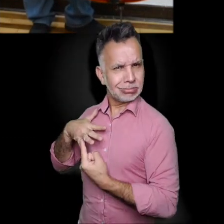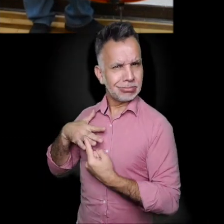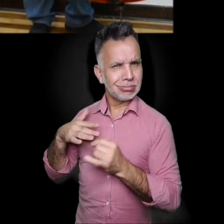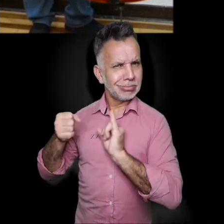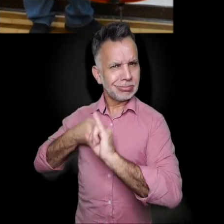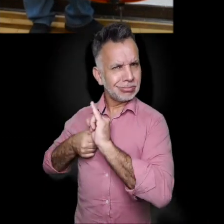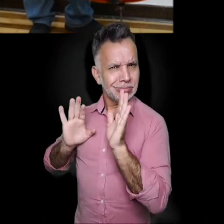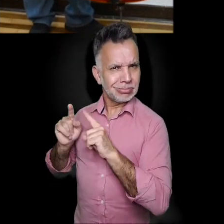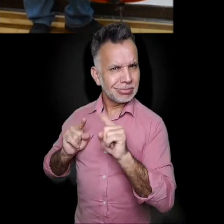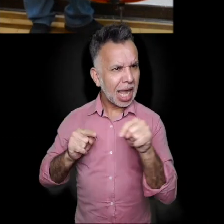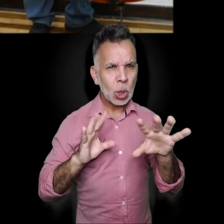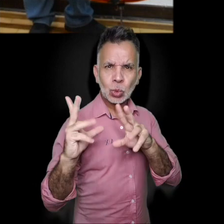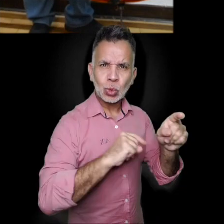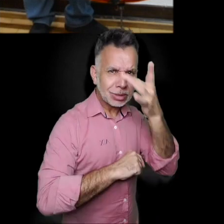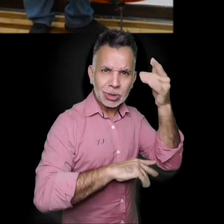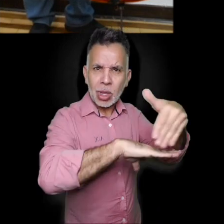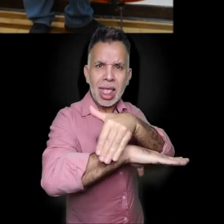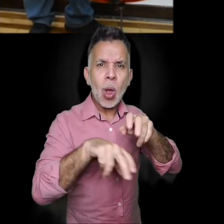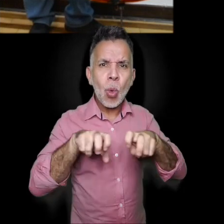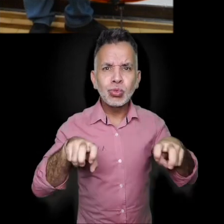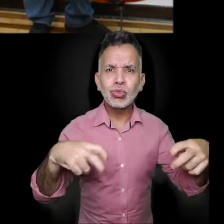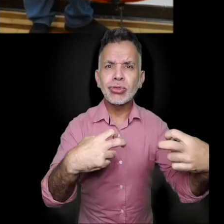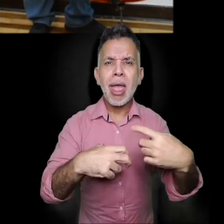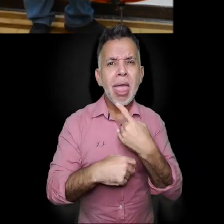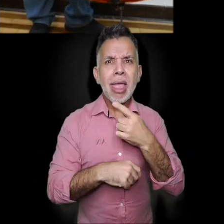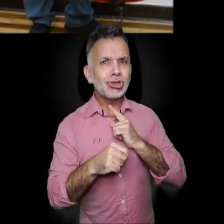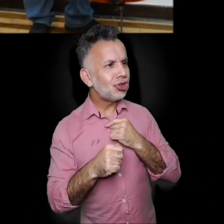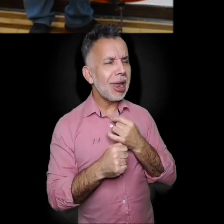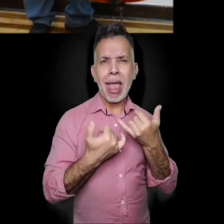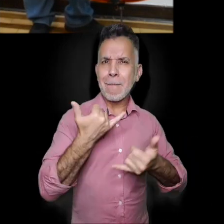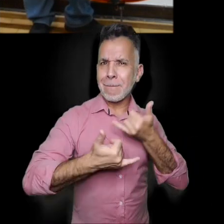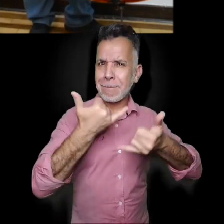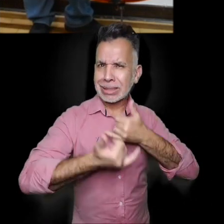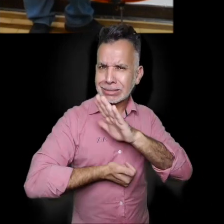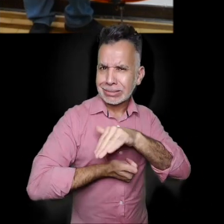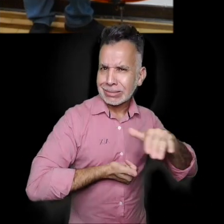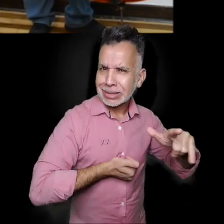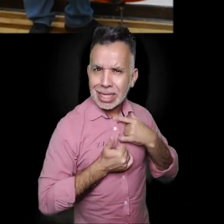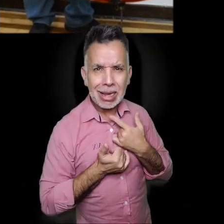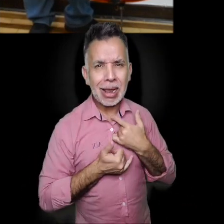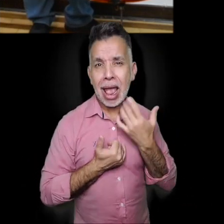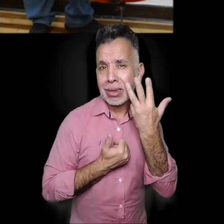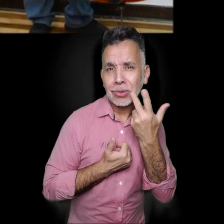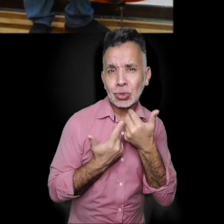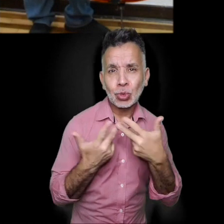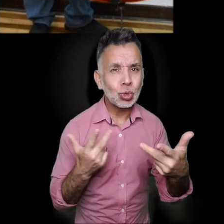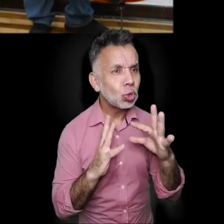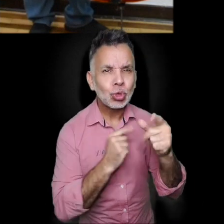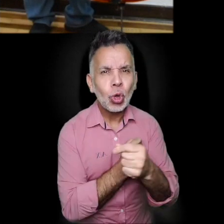Todos juntos na calçada, tinha bicho e criançada. Estavam todos